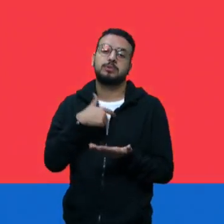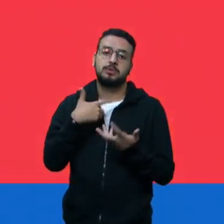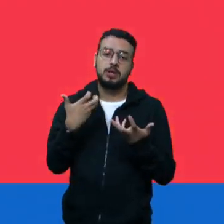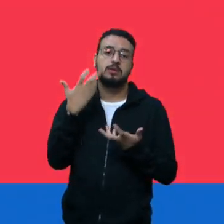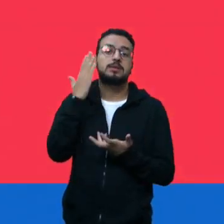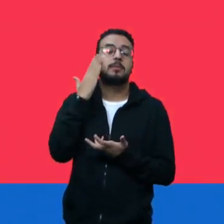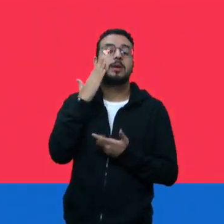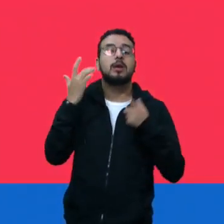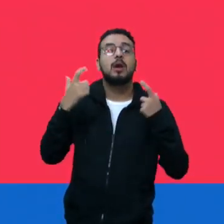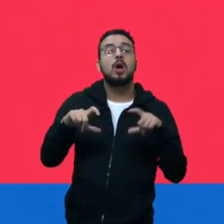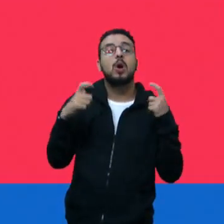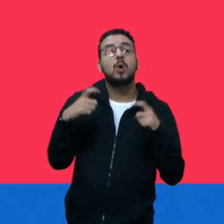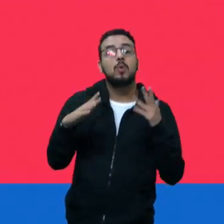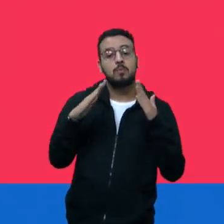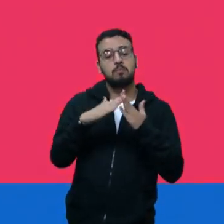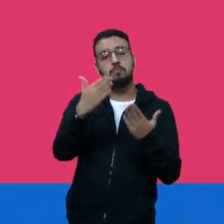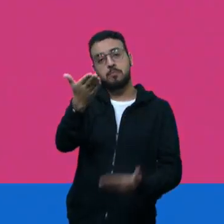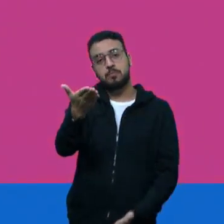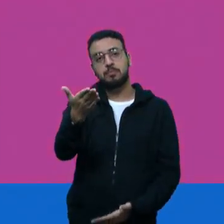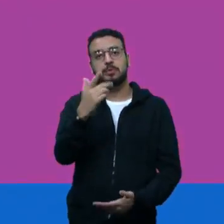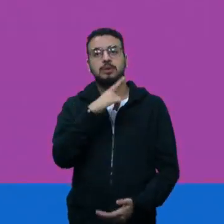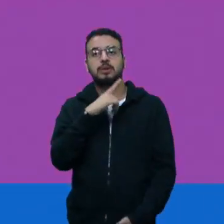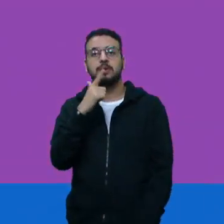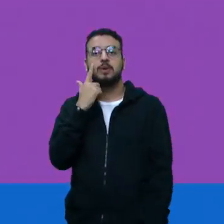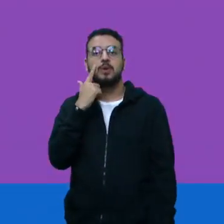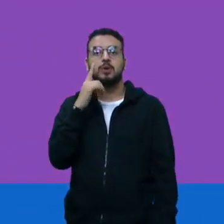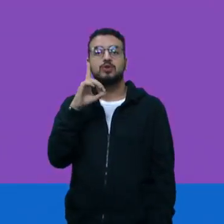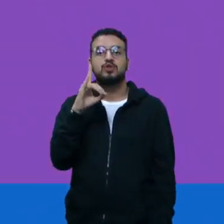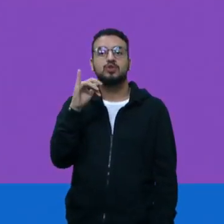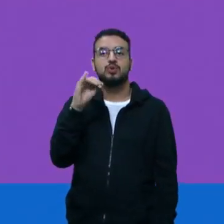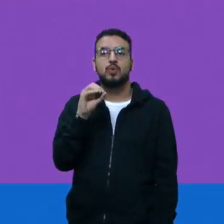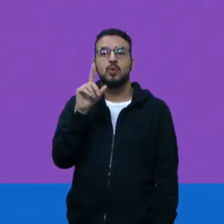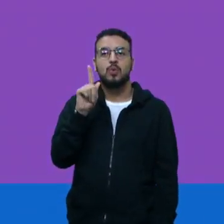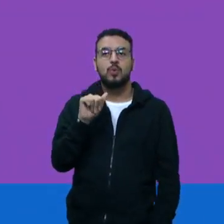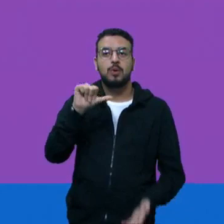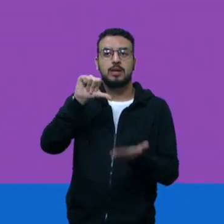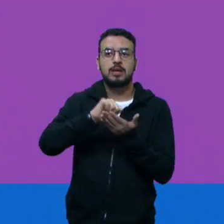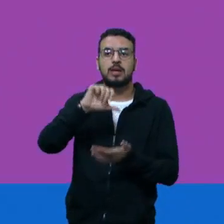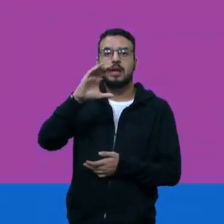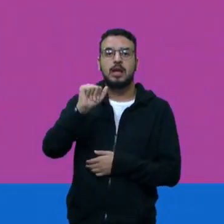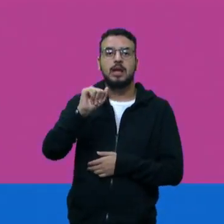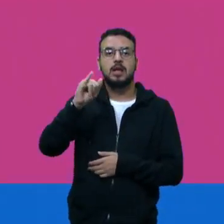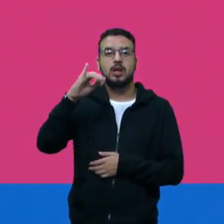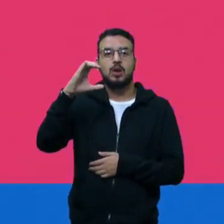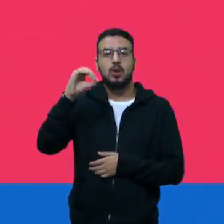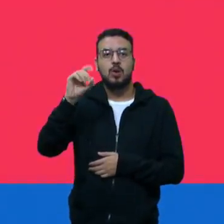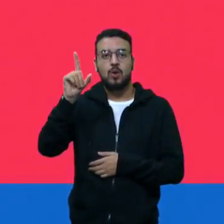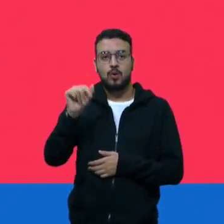vem. Tem o Diogo aqui de Caicó, por exemplo, tá?